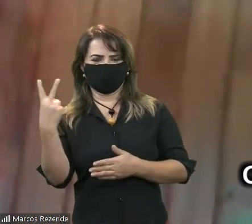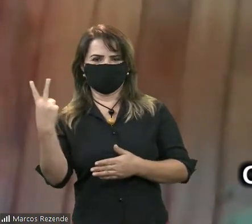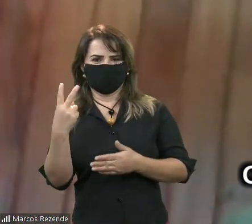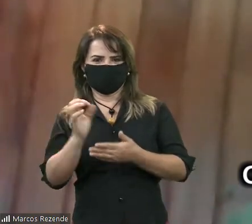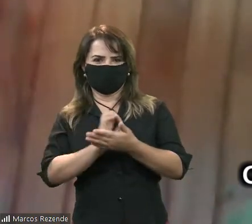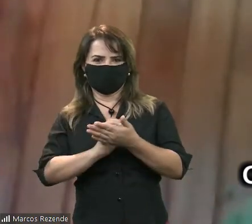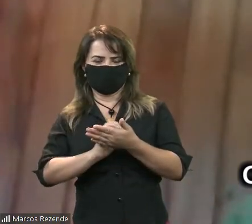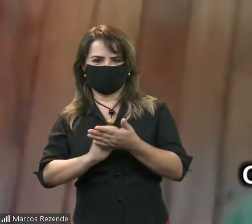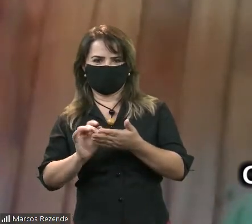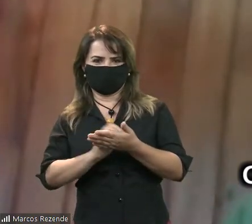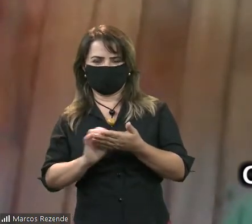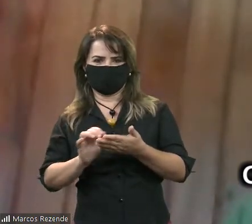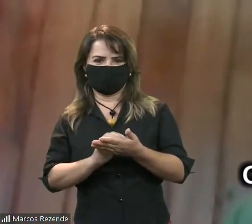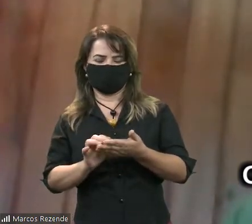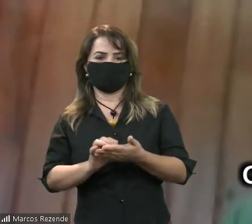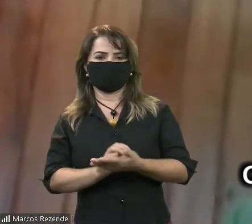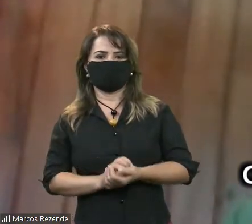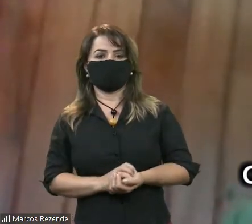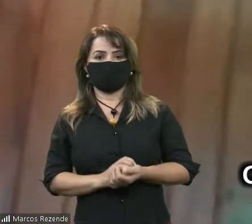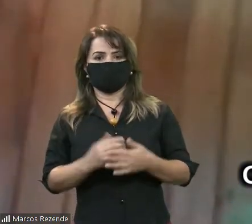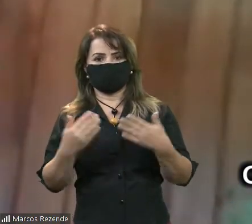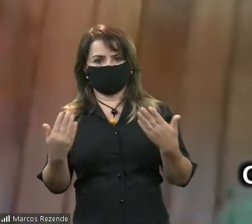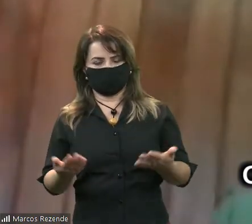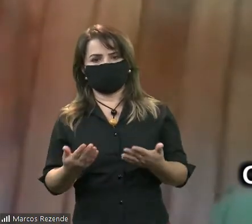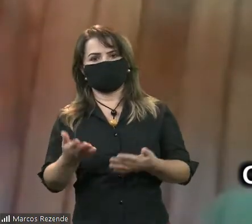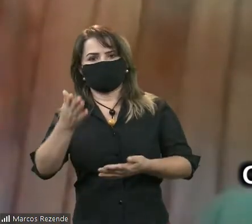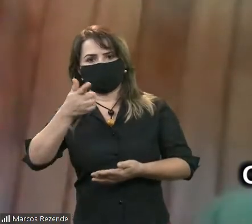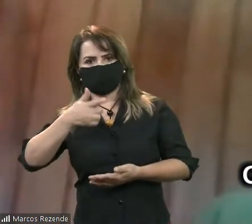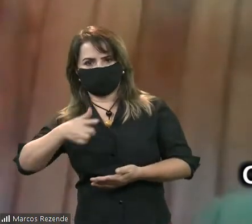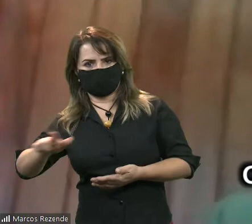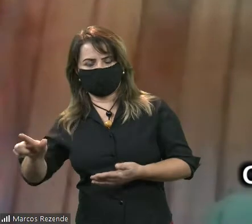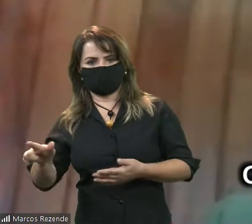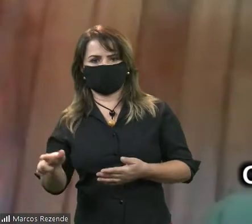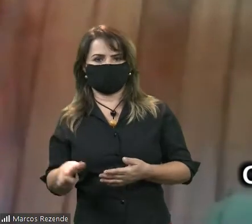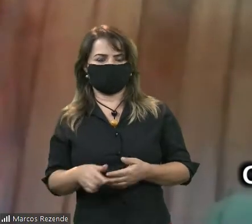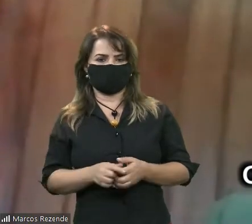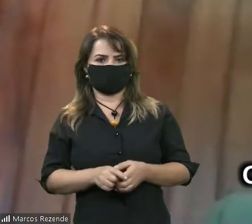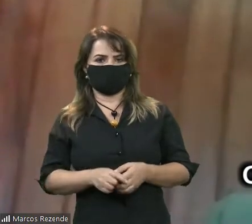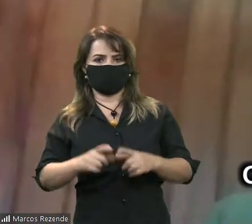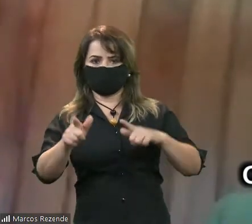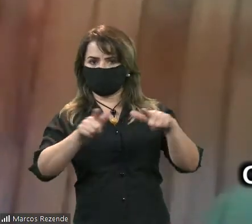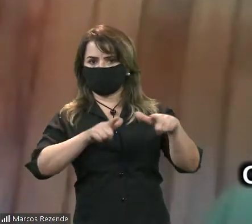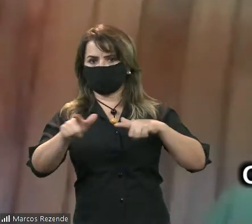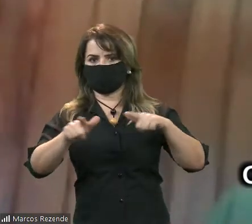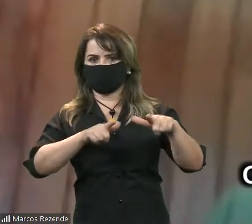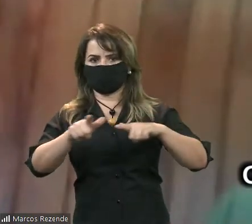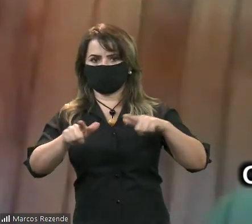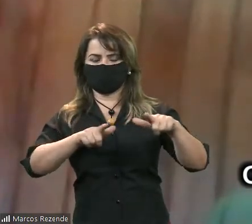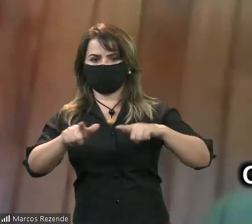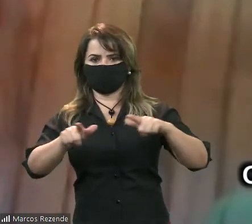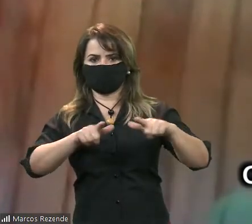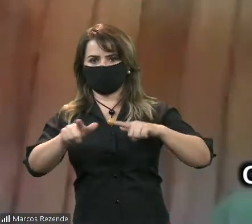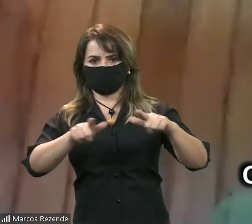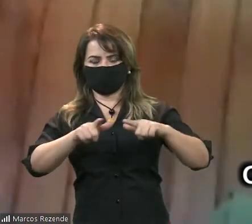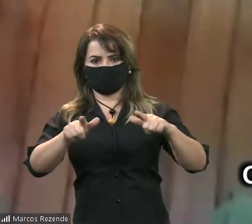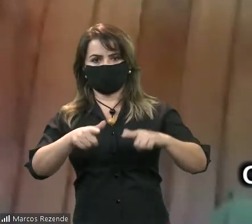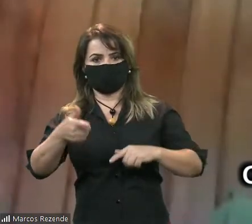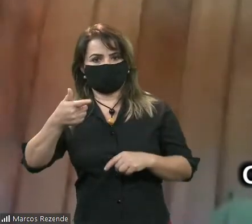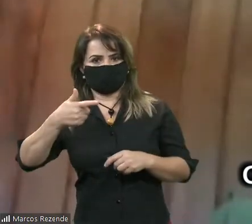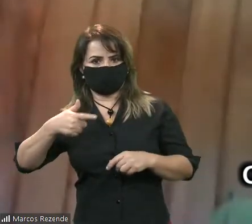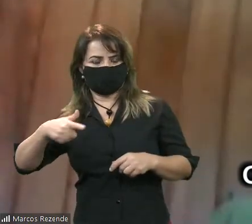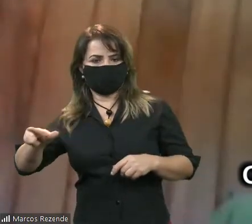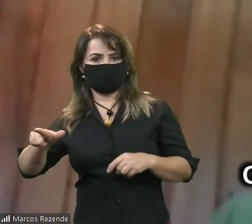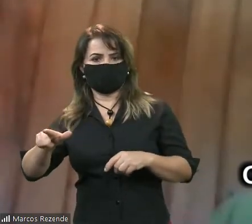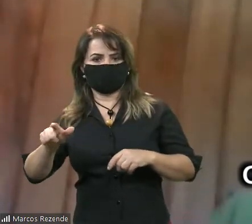casa. Então, dando sequência à ordem dos nossos trabalhos, e novamente